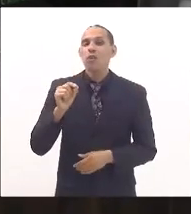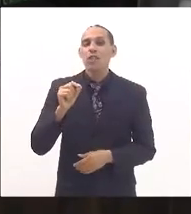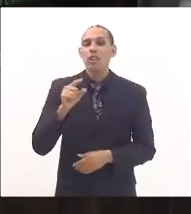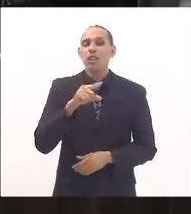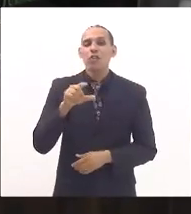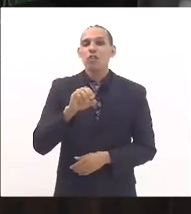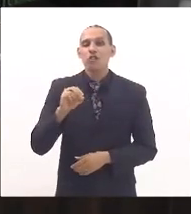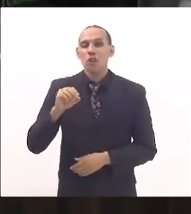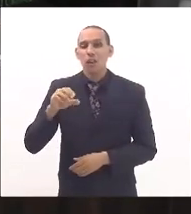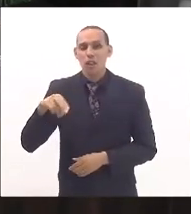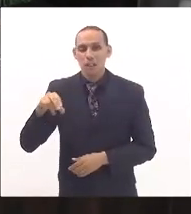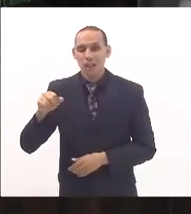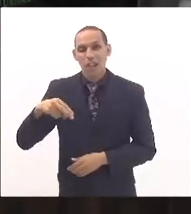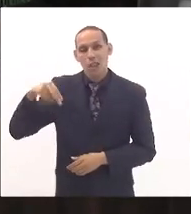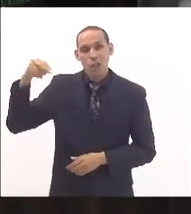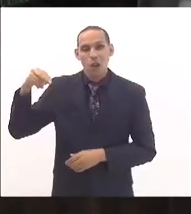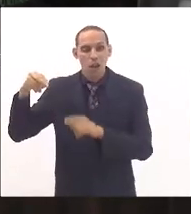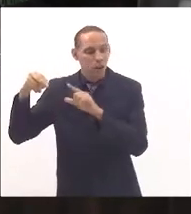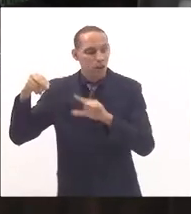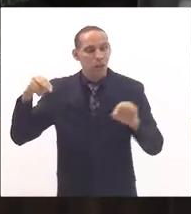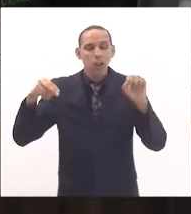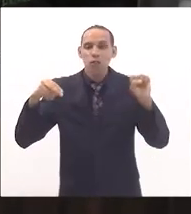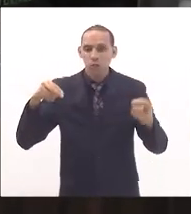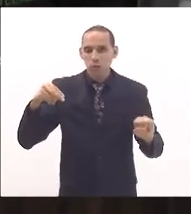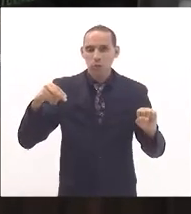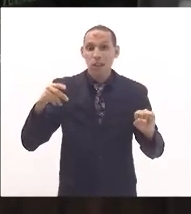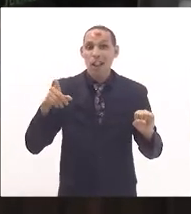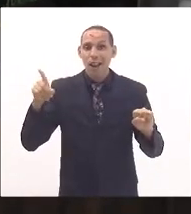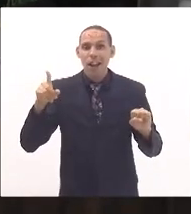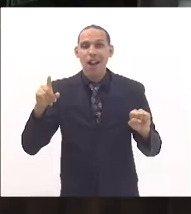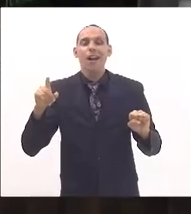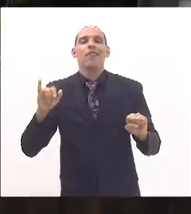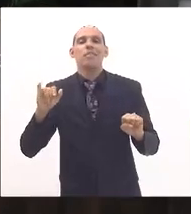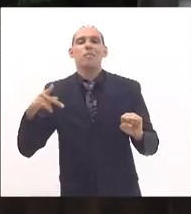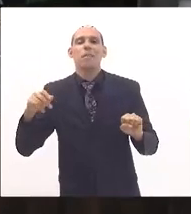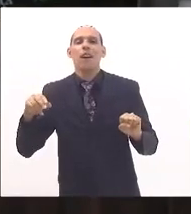Norte vai para a Zona Sul, quem sai lá de Ipanema